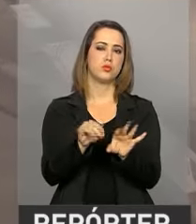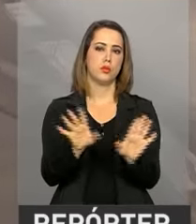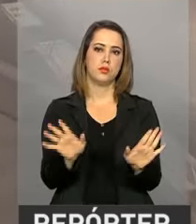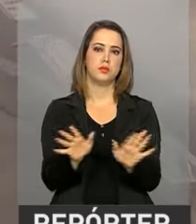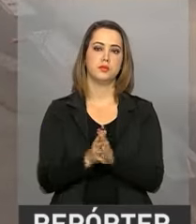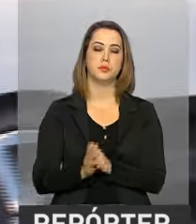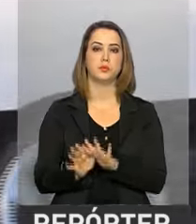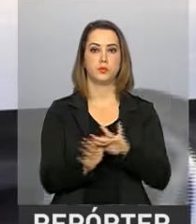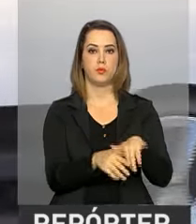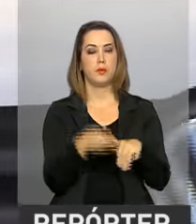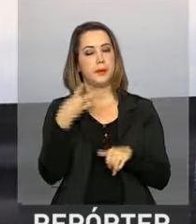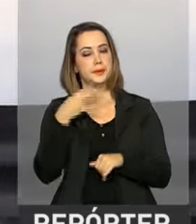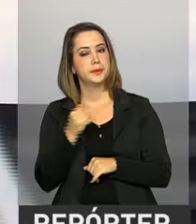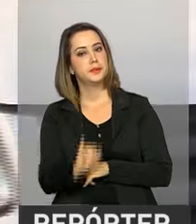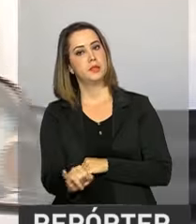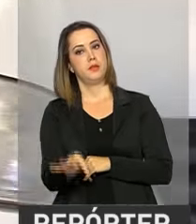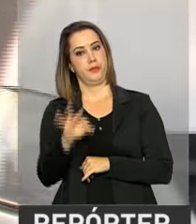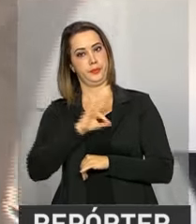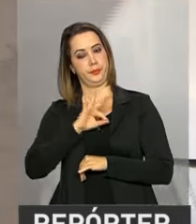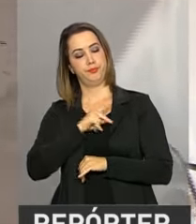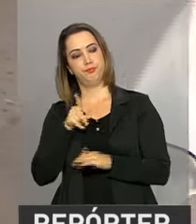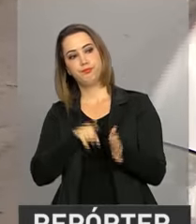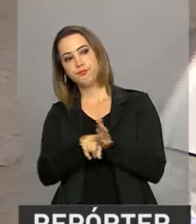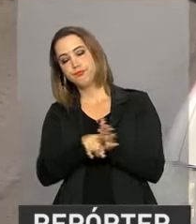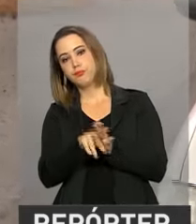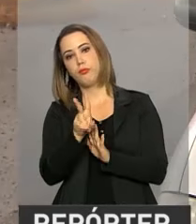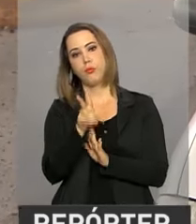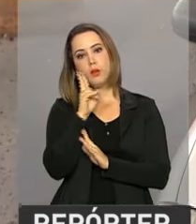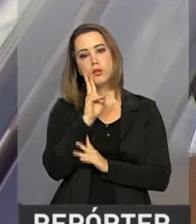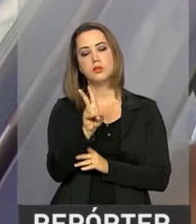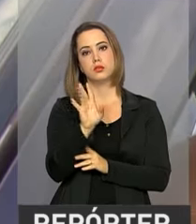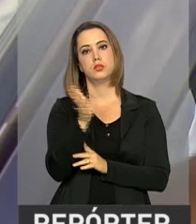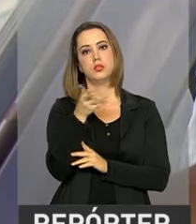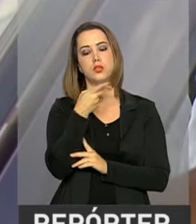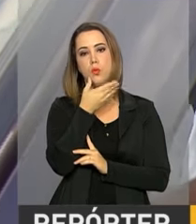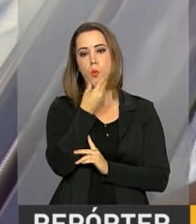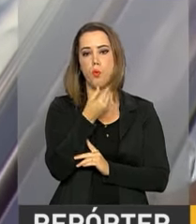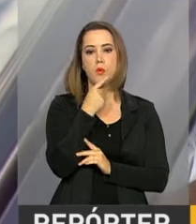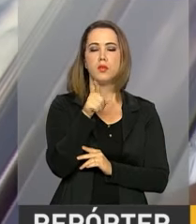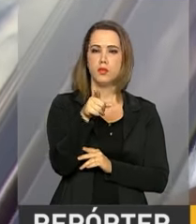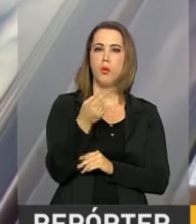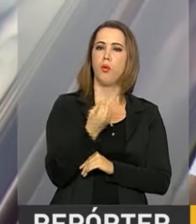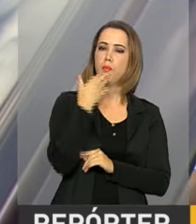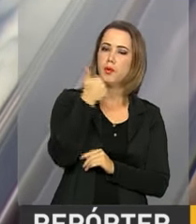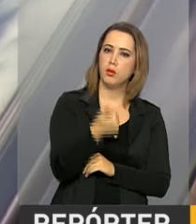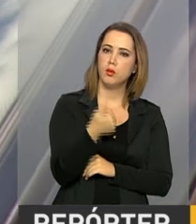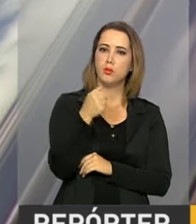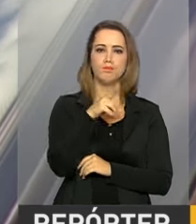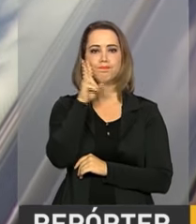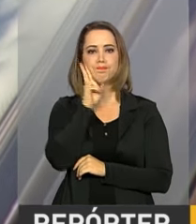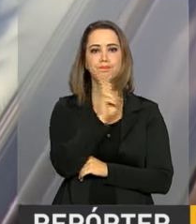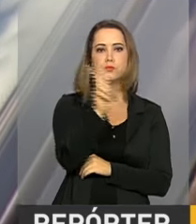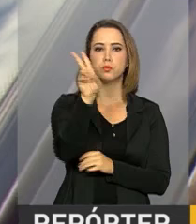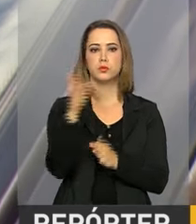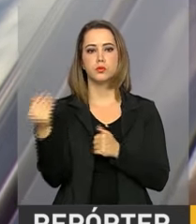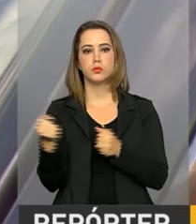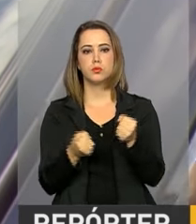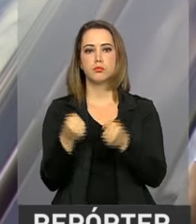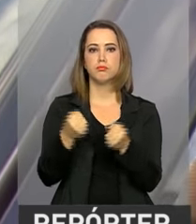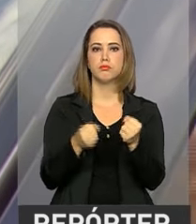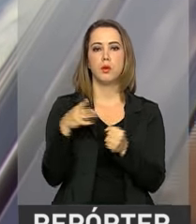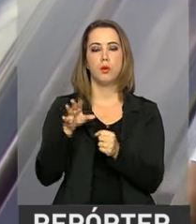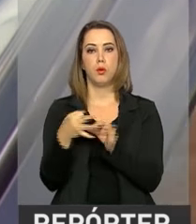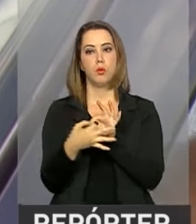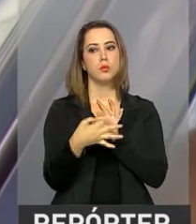Motoristas flagrados com farol apagado afirmaram aprovar a medida. Consegue ter um controle melhor da da via, né?